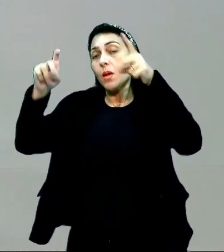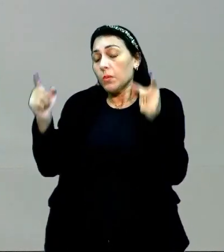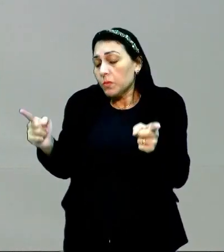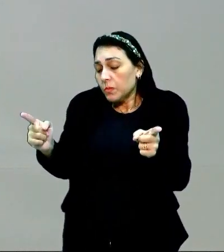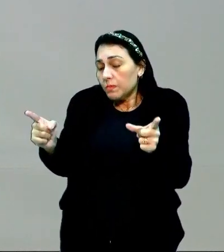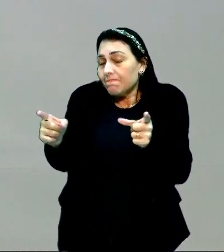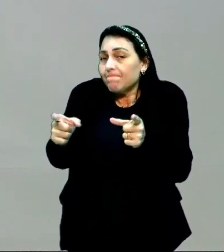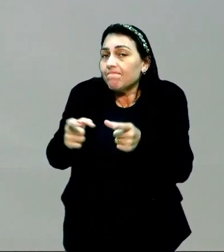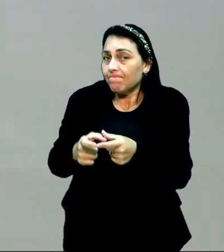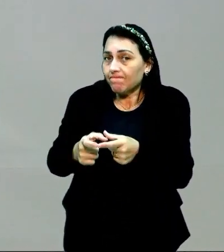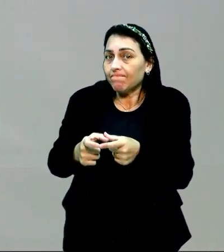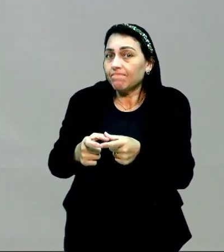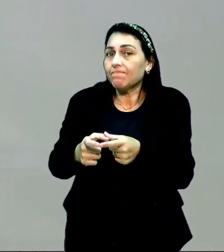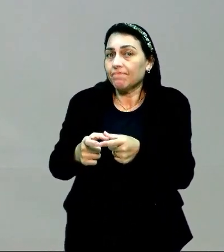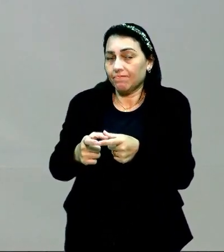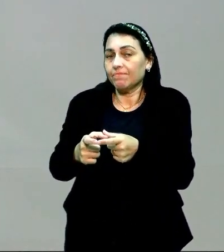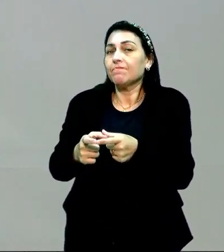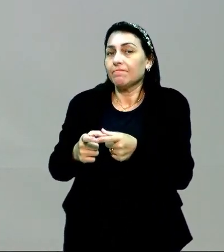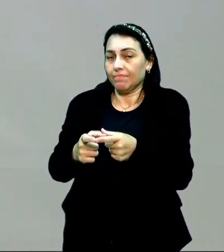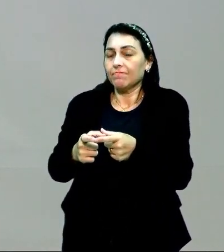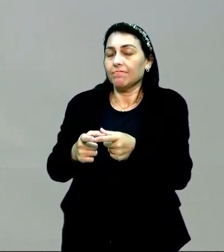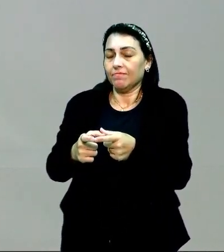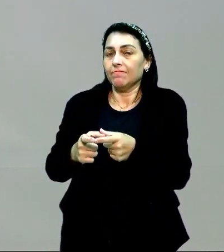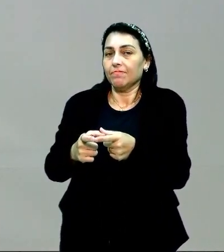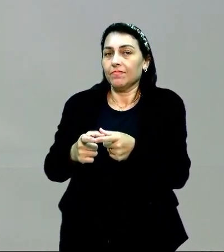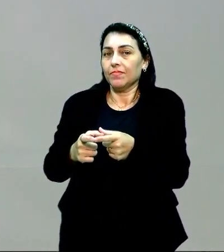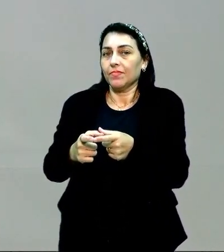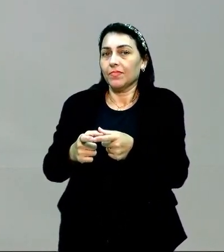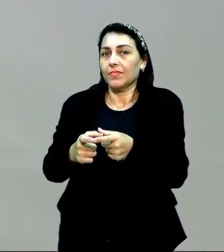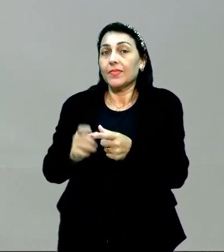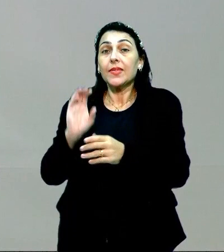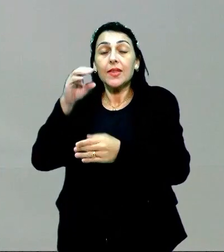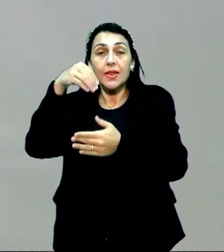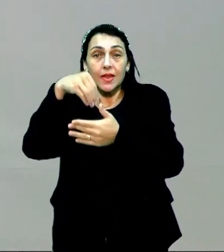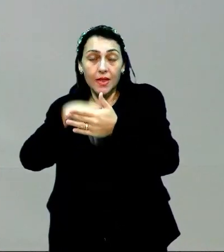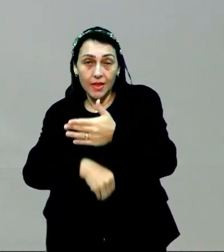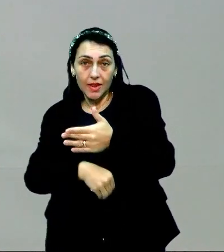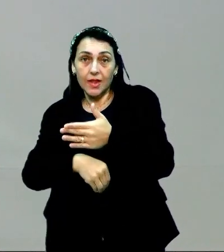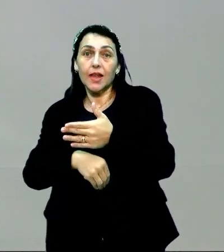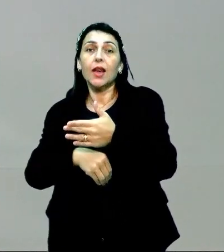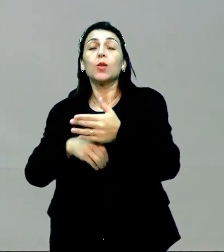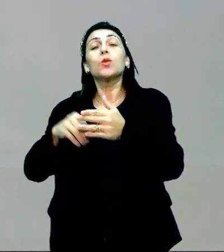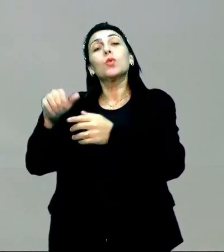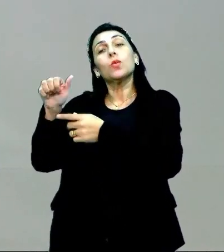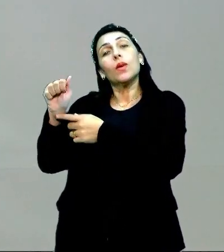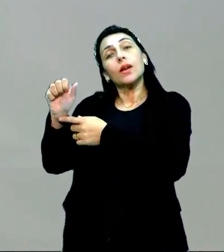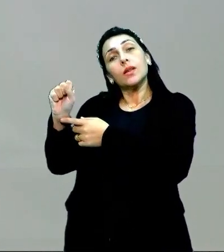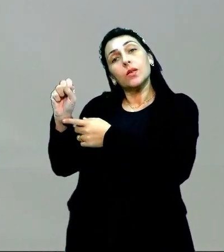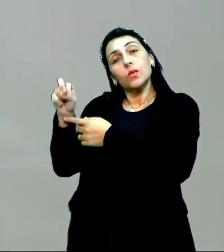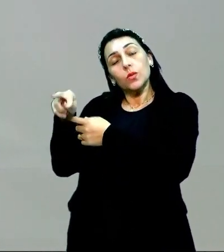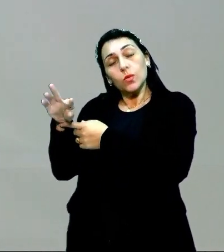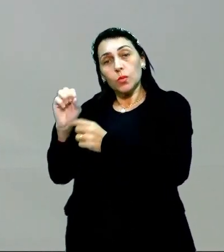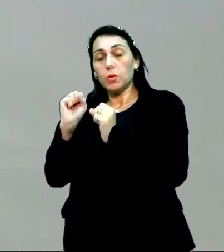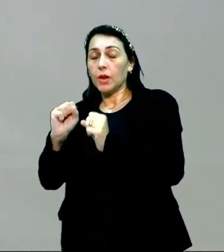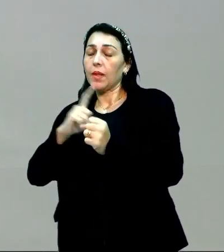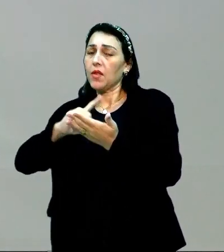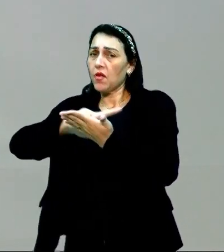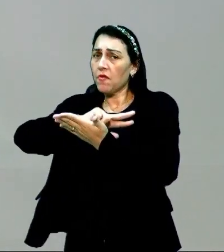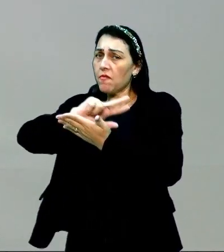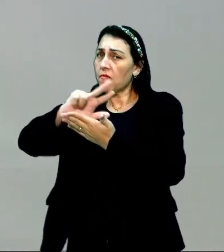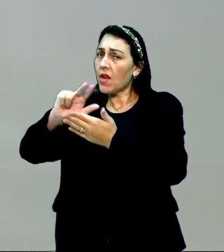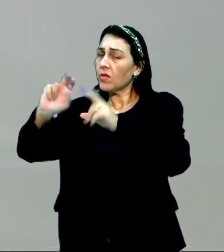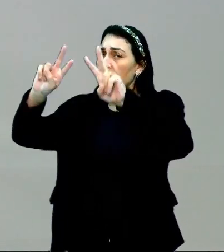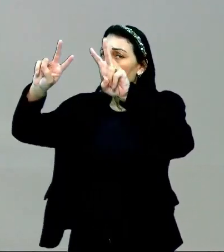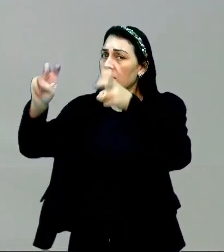o tema é uma parte desse assunto. Então, dentro de um determinado assunto, nós podemos ter